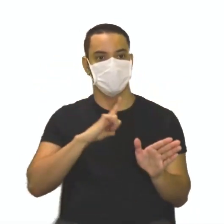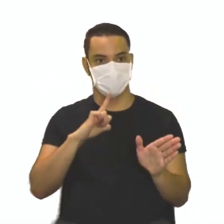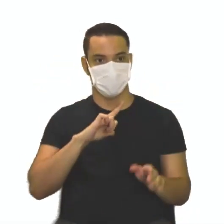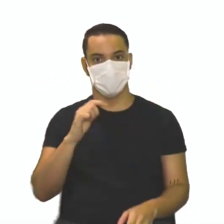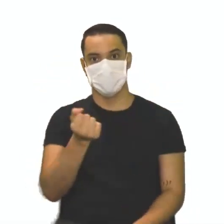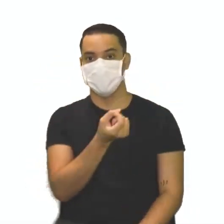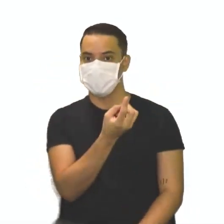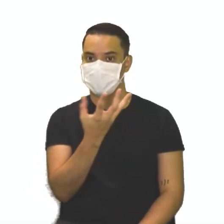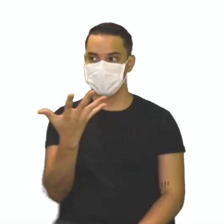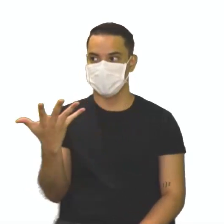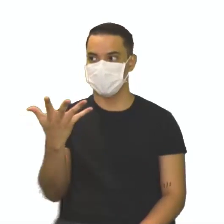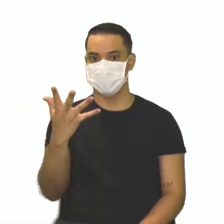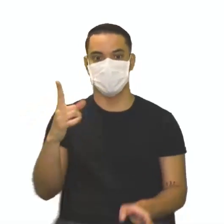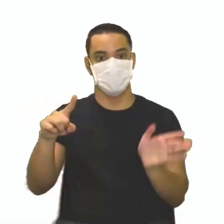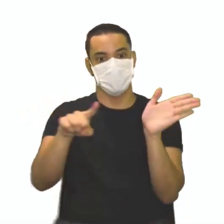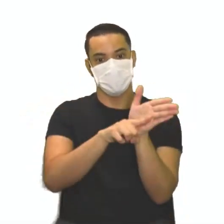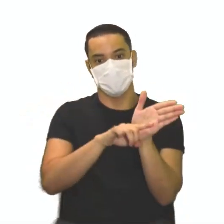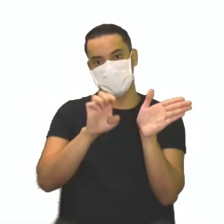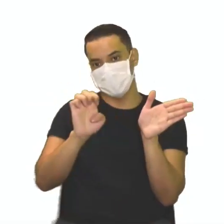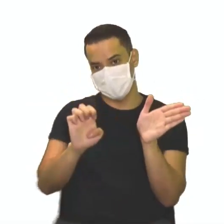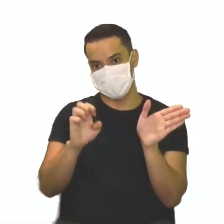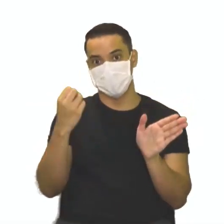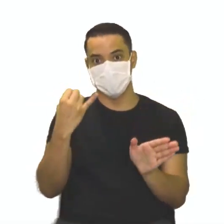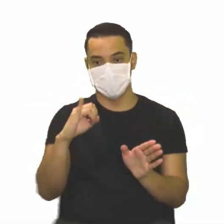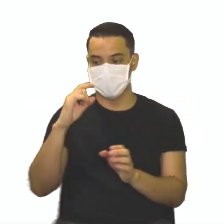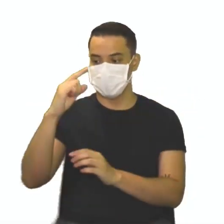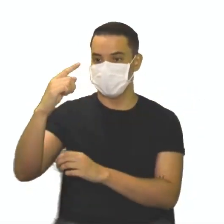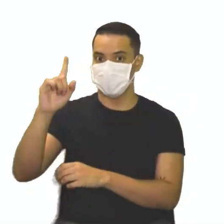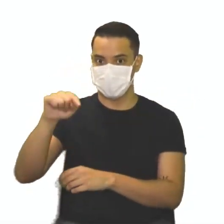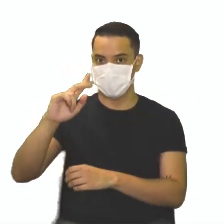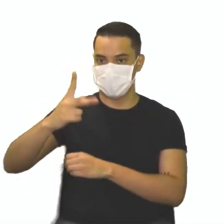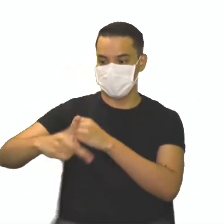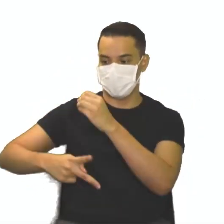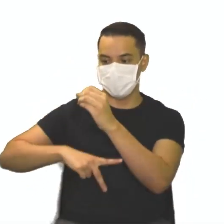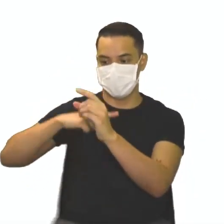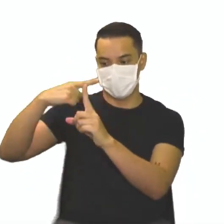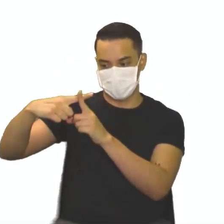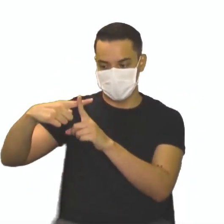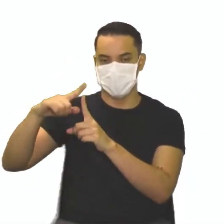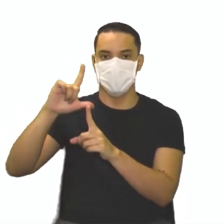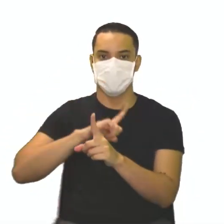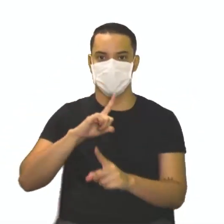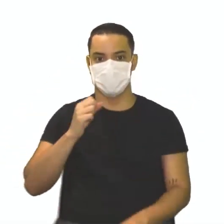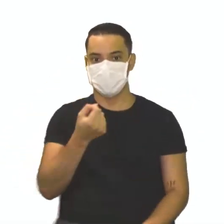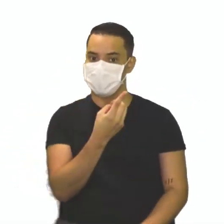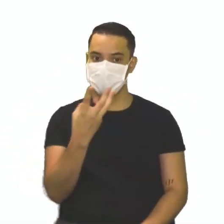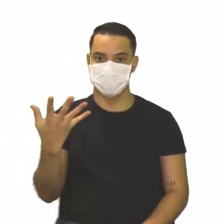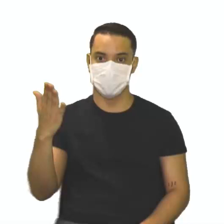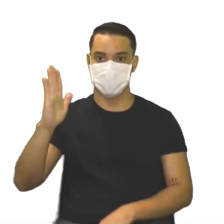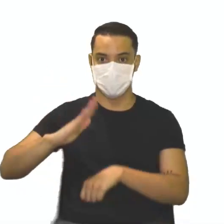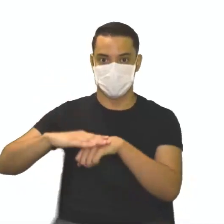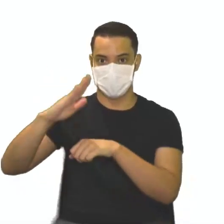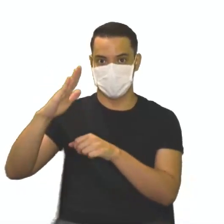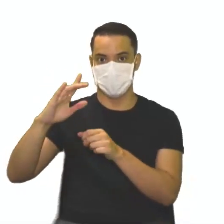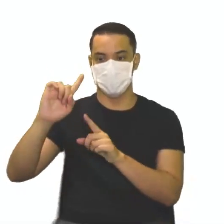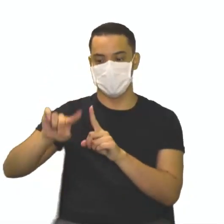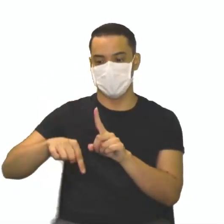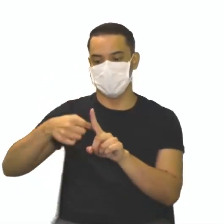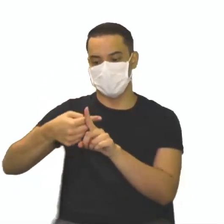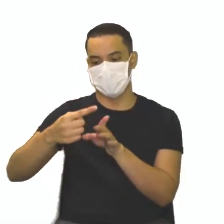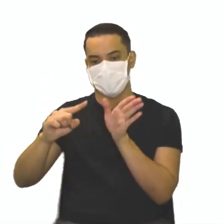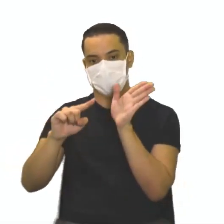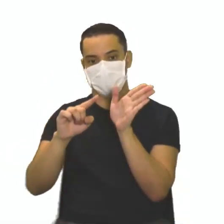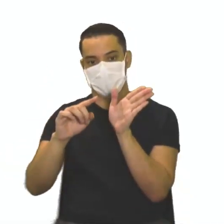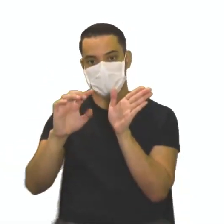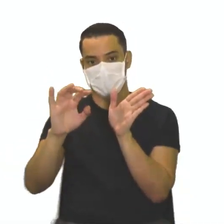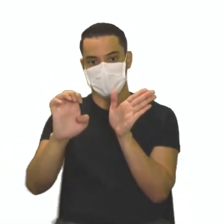quantidade menos E. Se ele está carregado positivamente, ele tem uma quantidade mais E. E isso é